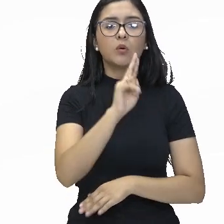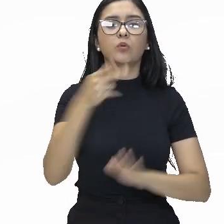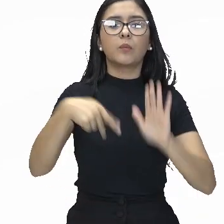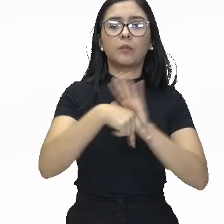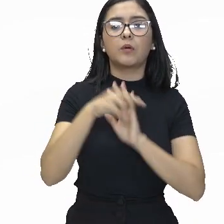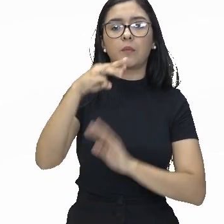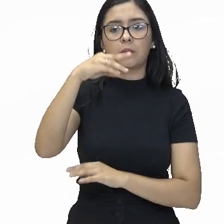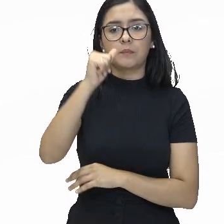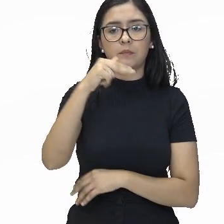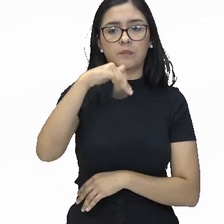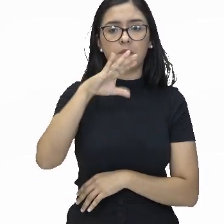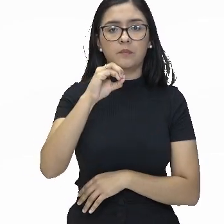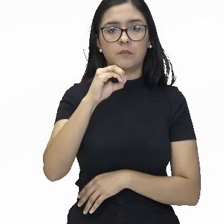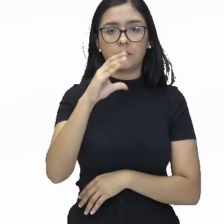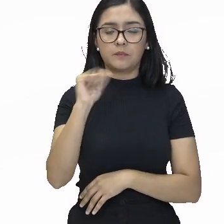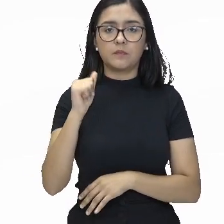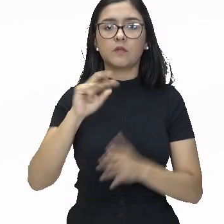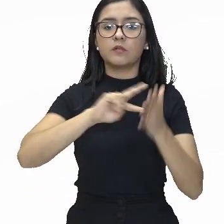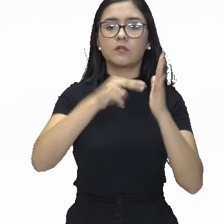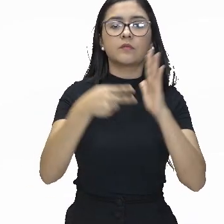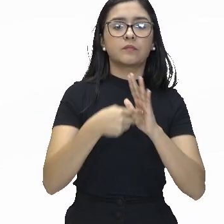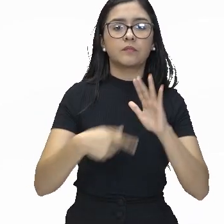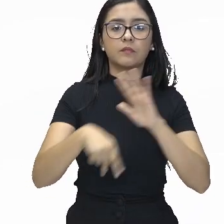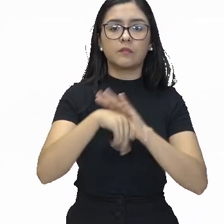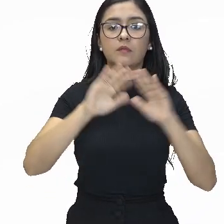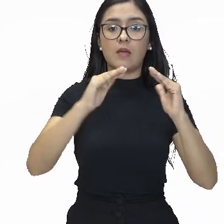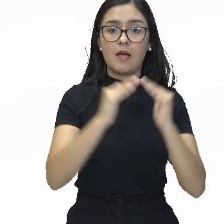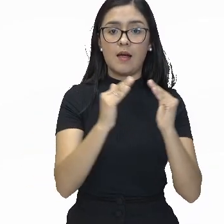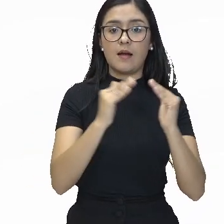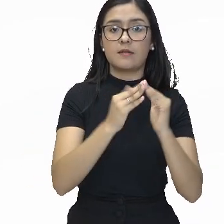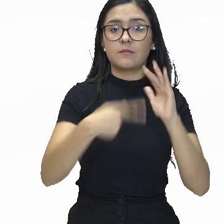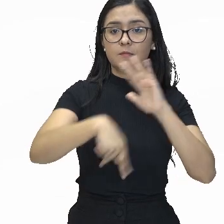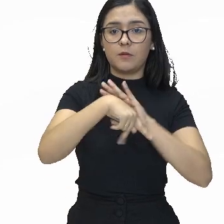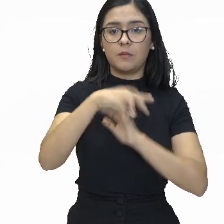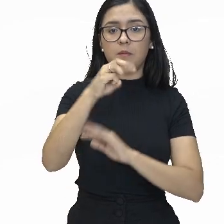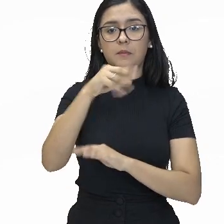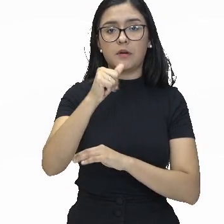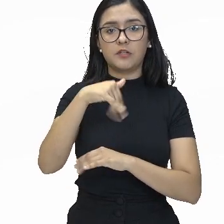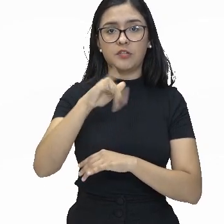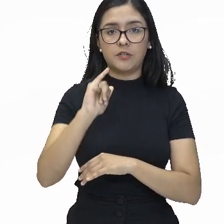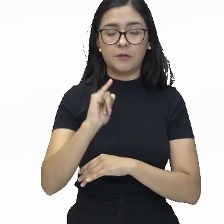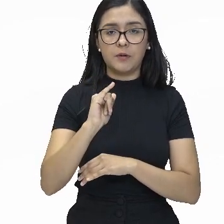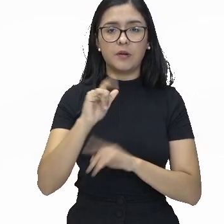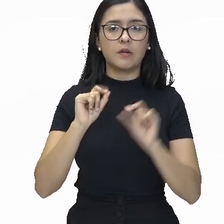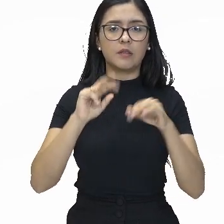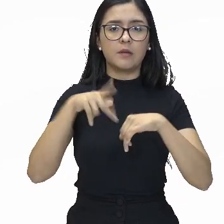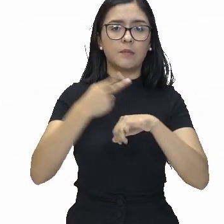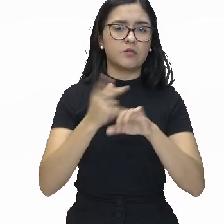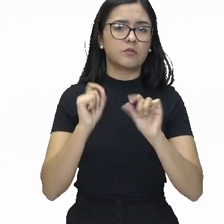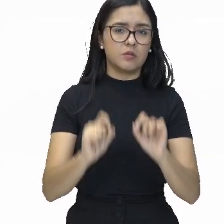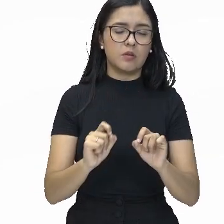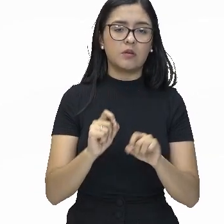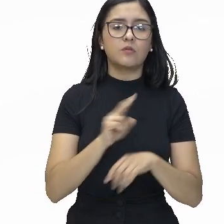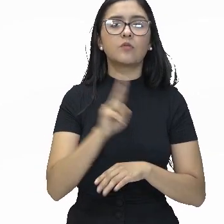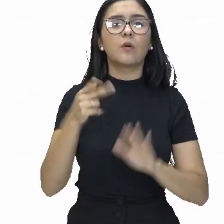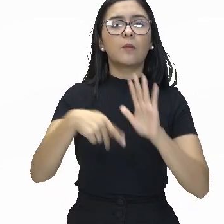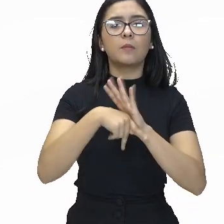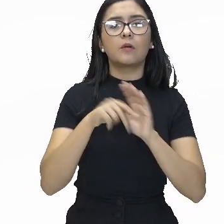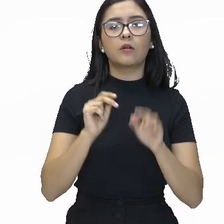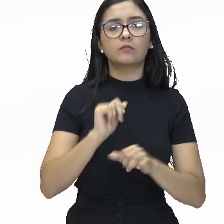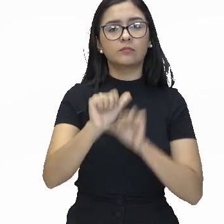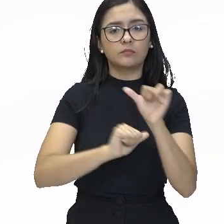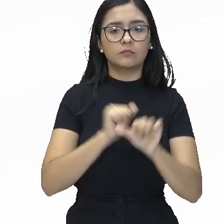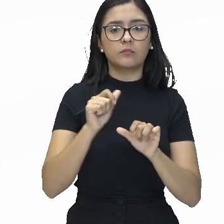cujo significado é a casa de Mani, né, que depois chamaram